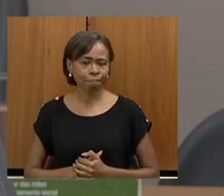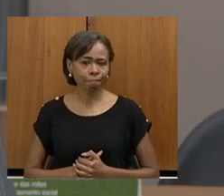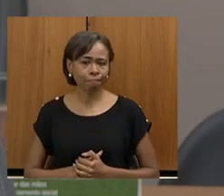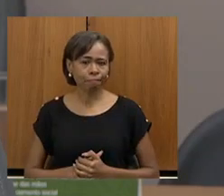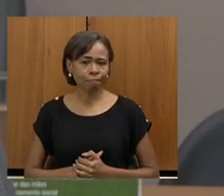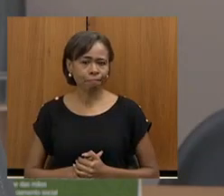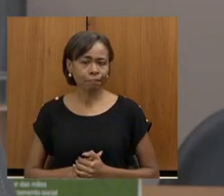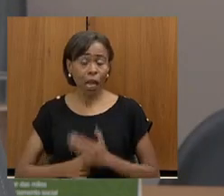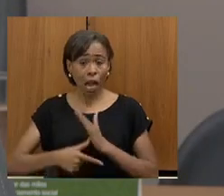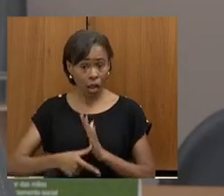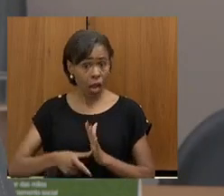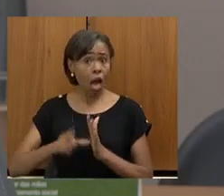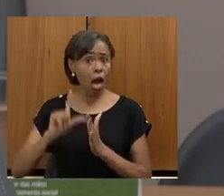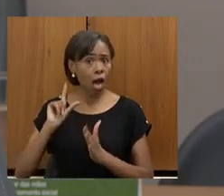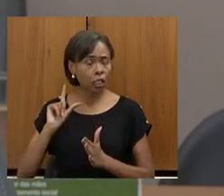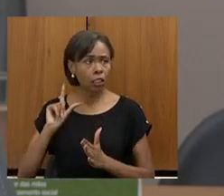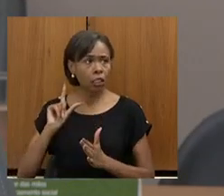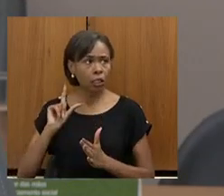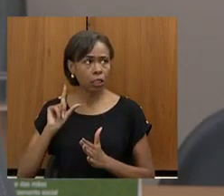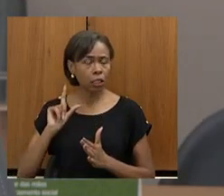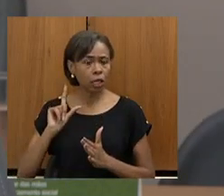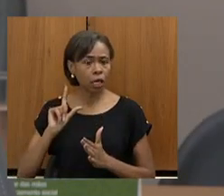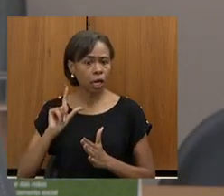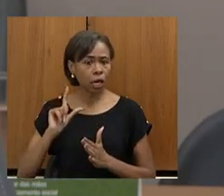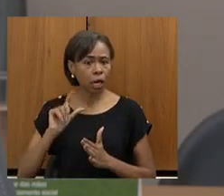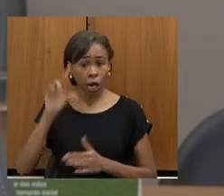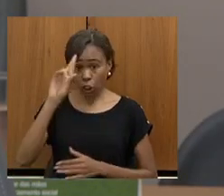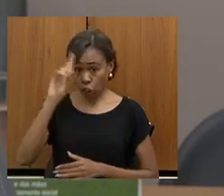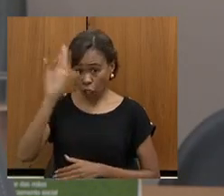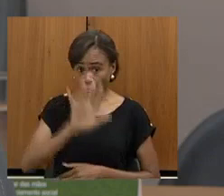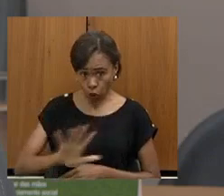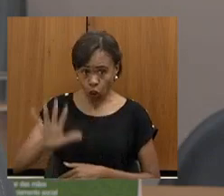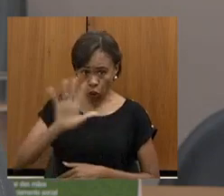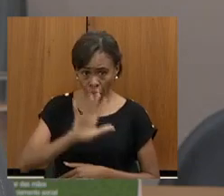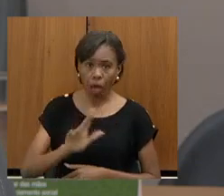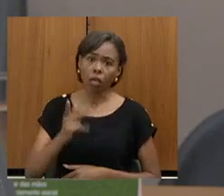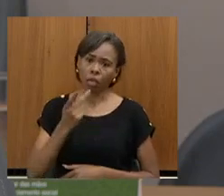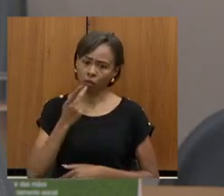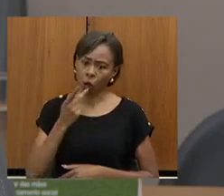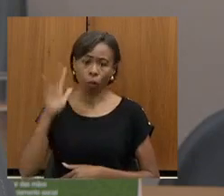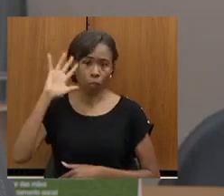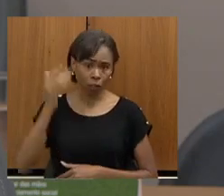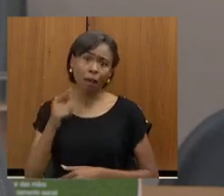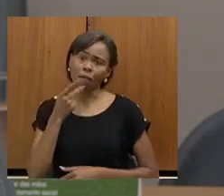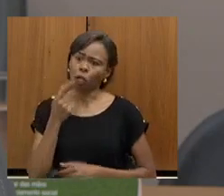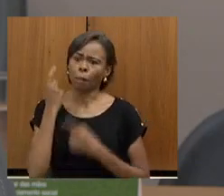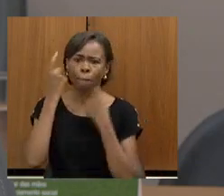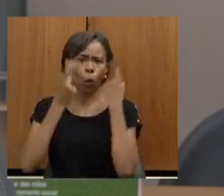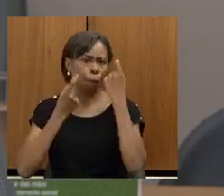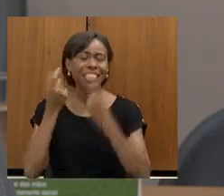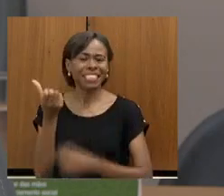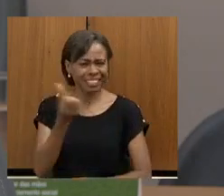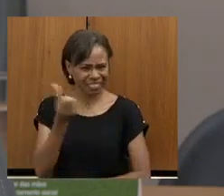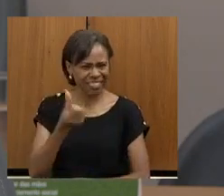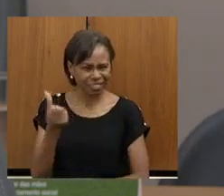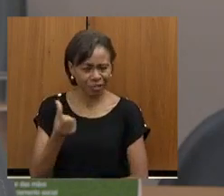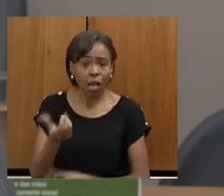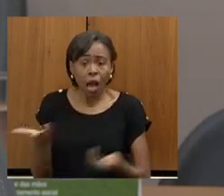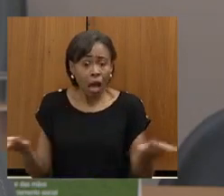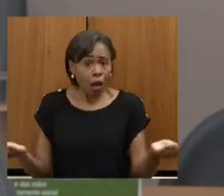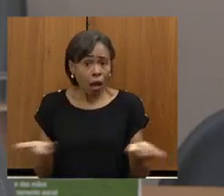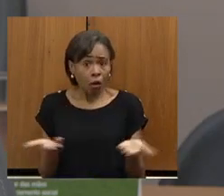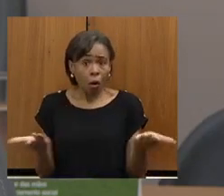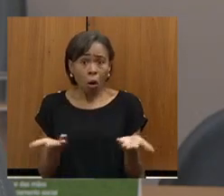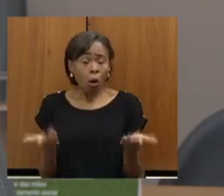Porque antes a direção geral que disse ter assumido o caso se mostrou preocupada na sexta-feira, mas agora